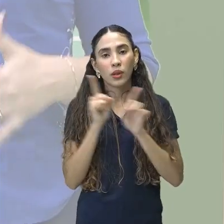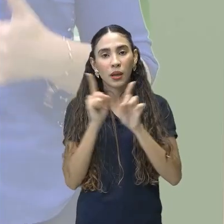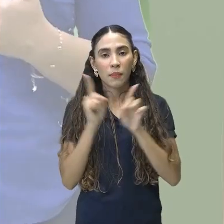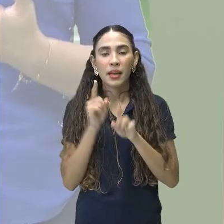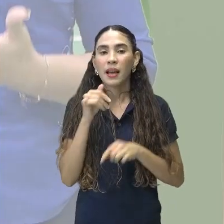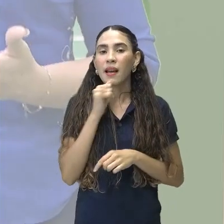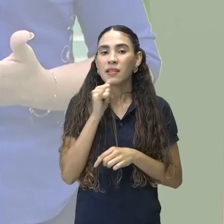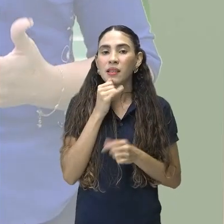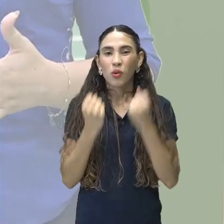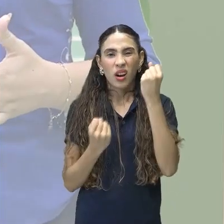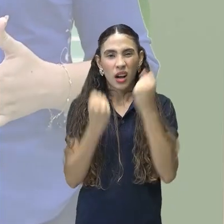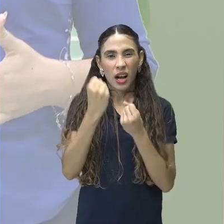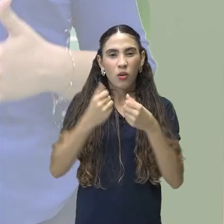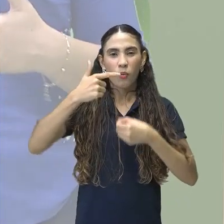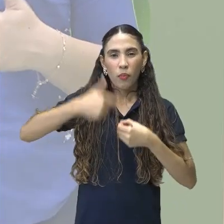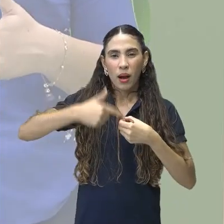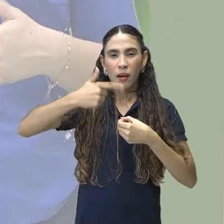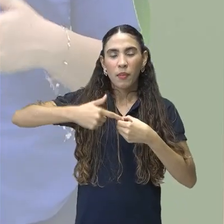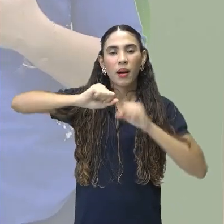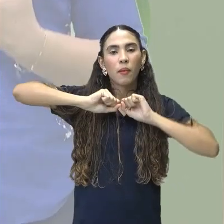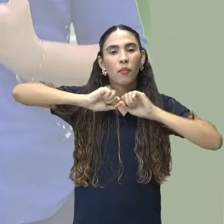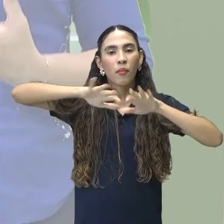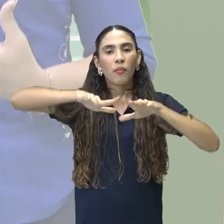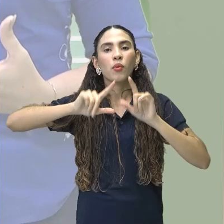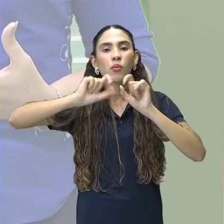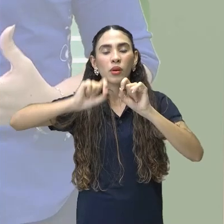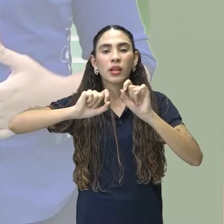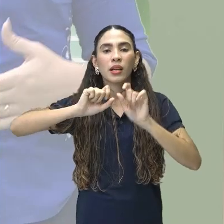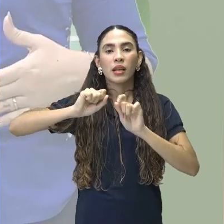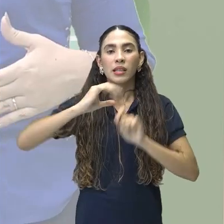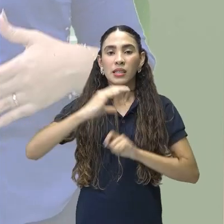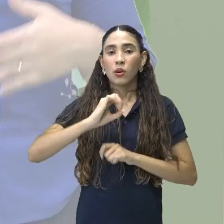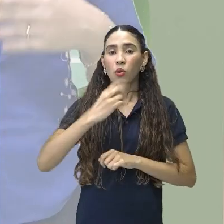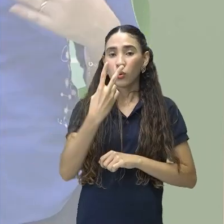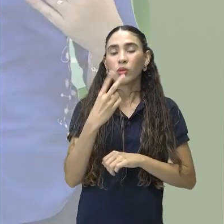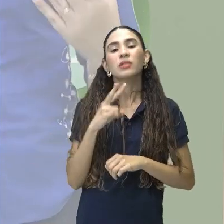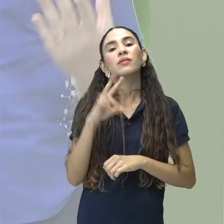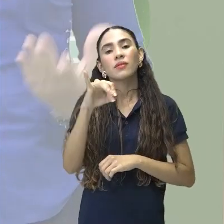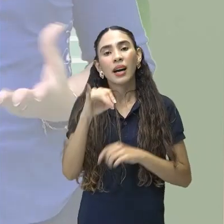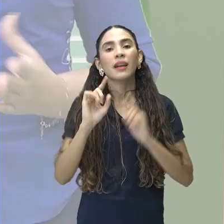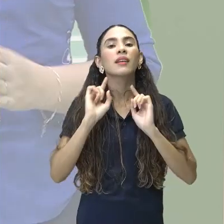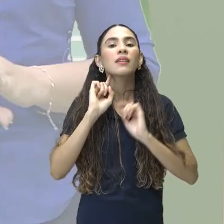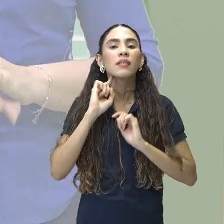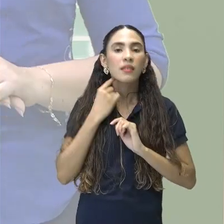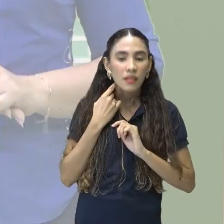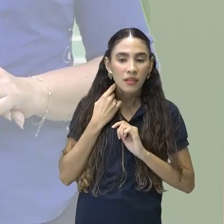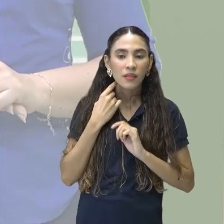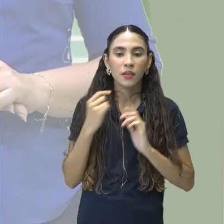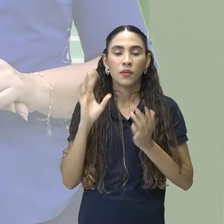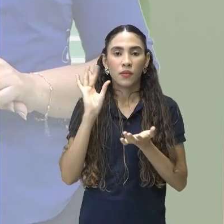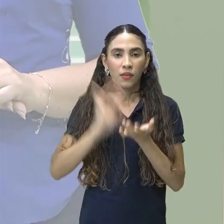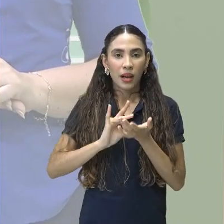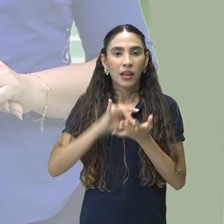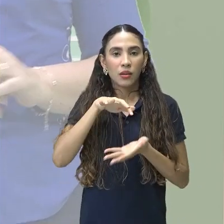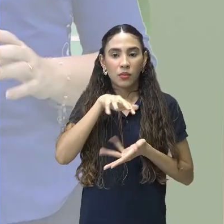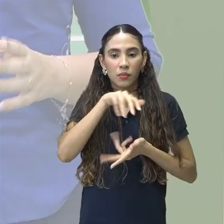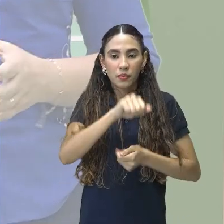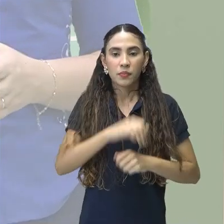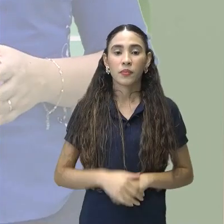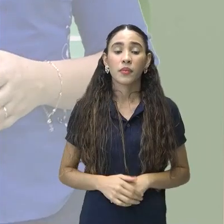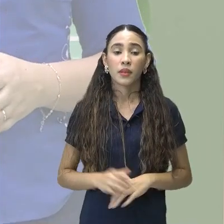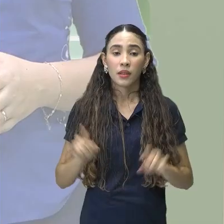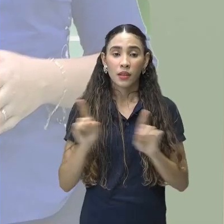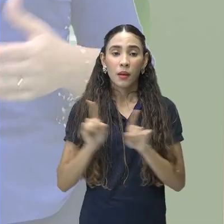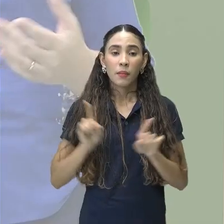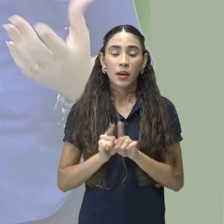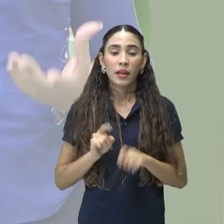dos nossos automóveis, né, que vão emitir aí gás carbônico, que vai poluir mesmo a nossa atmosfera.